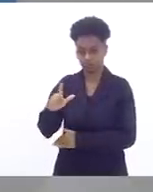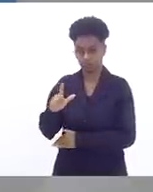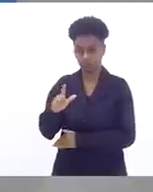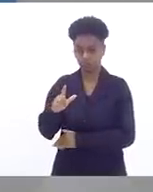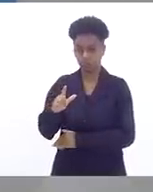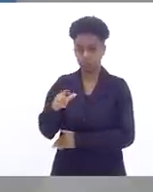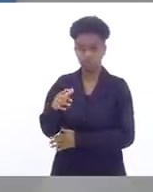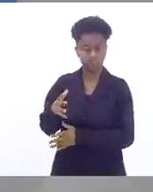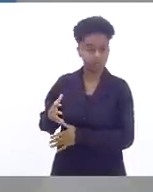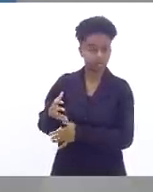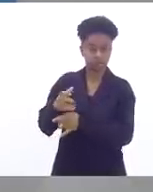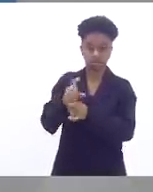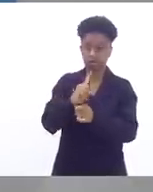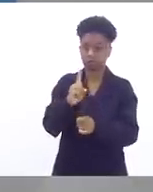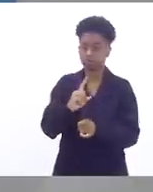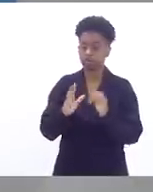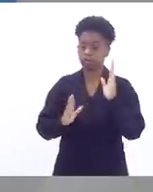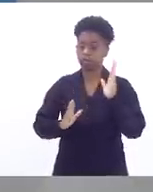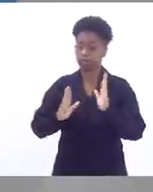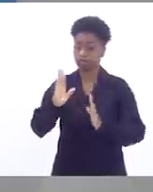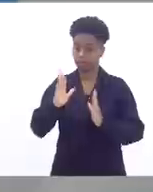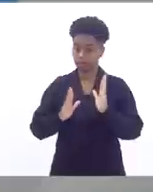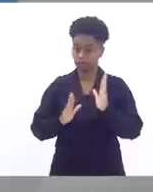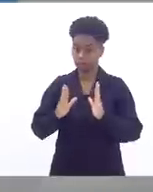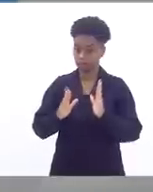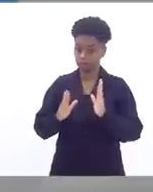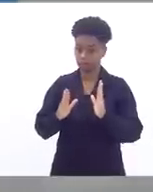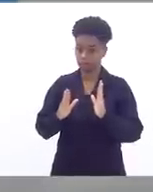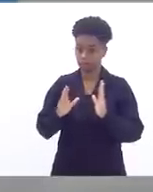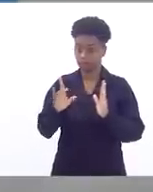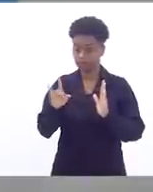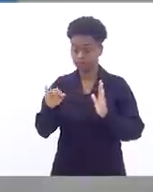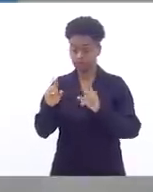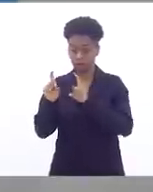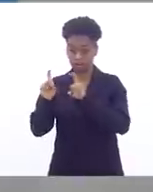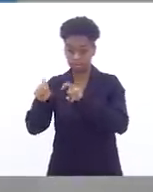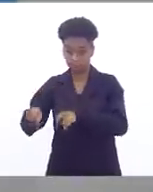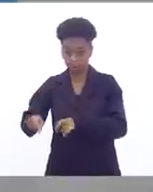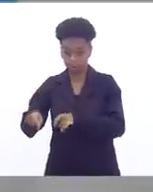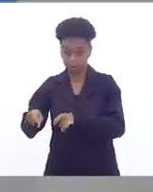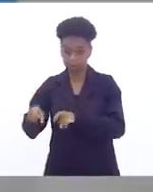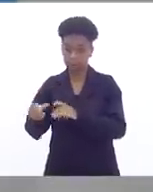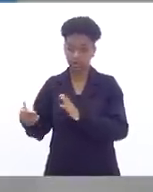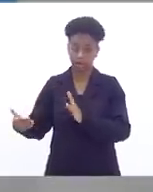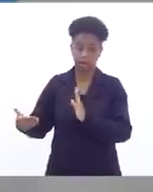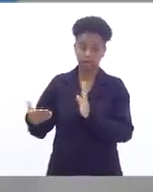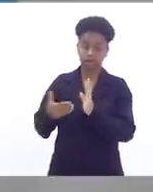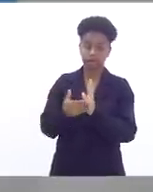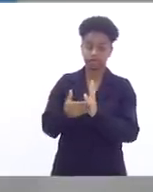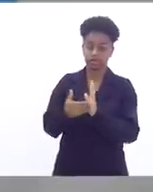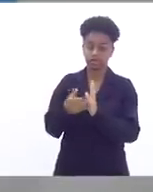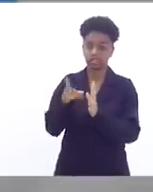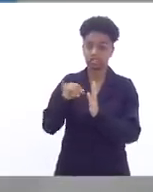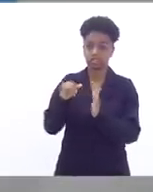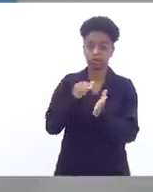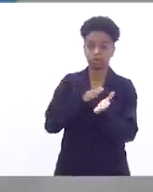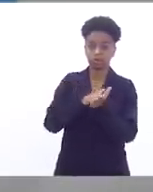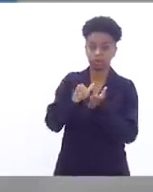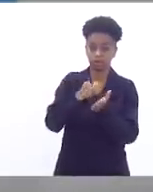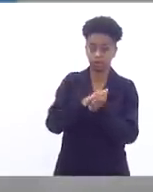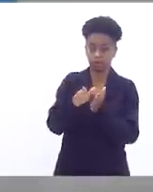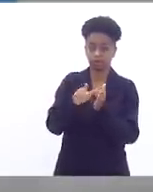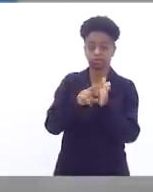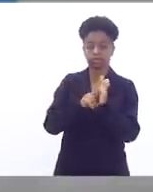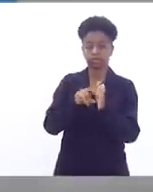computando o período compreendido entre a data da Posse e a data da publicação da